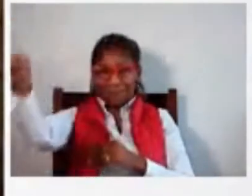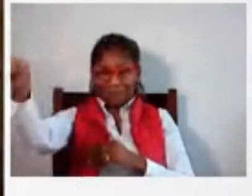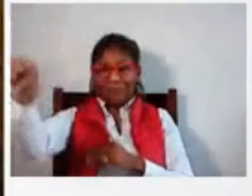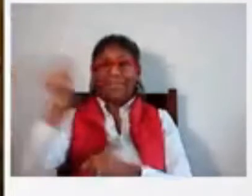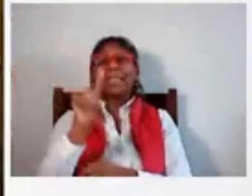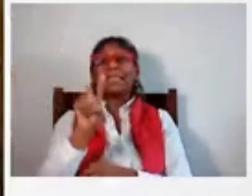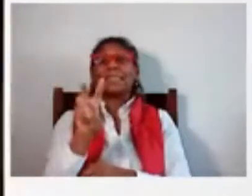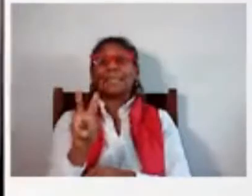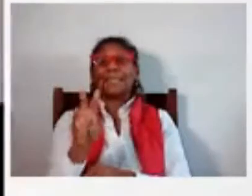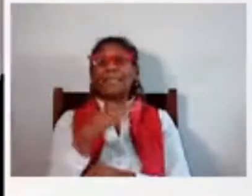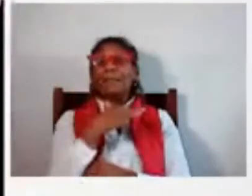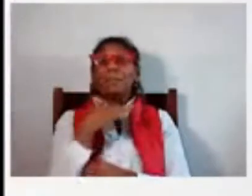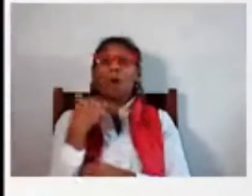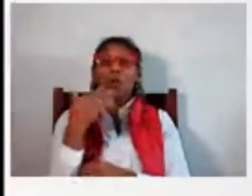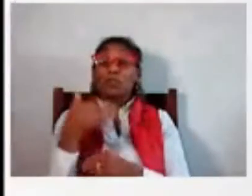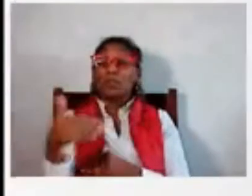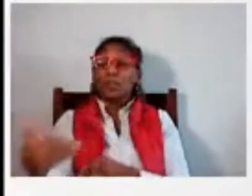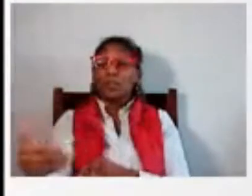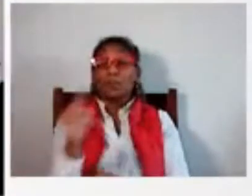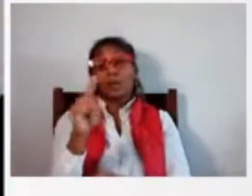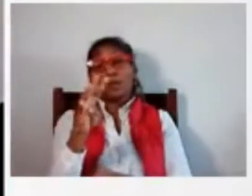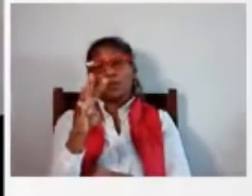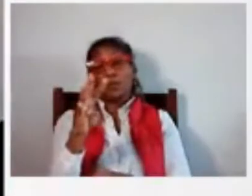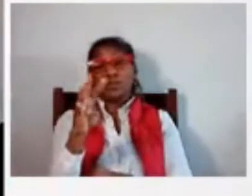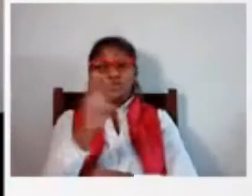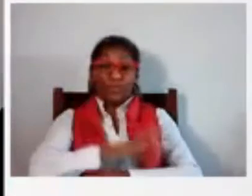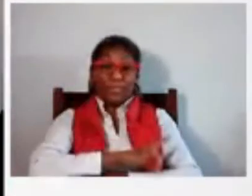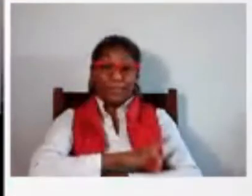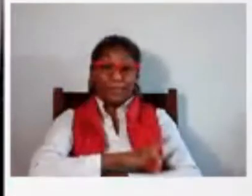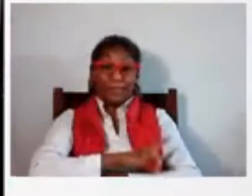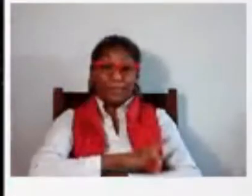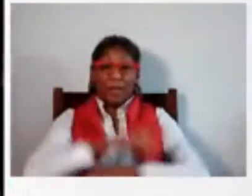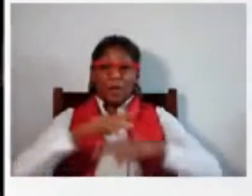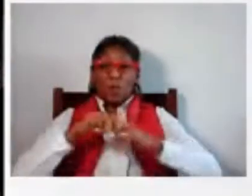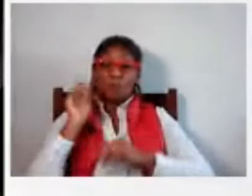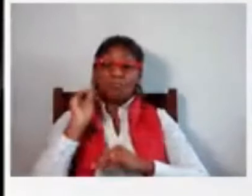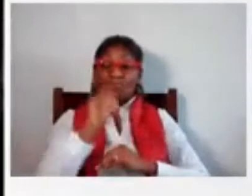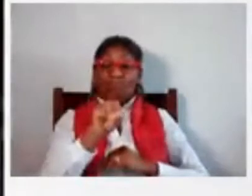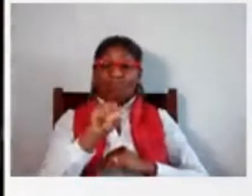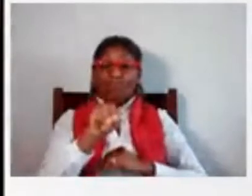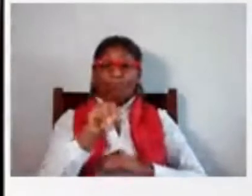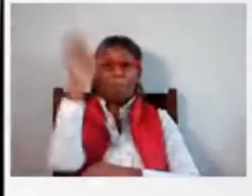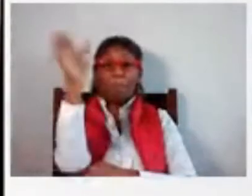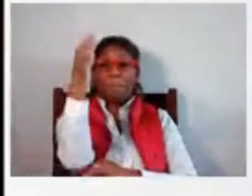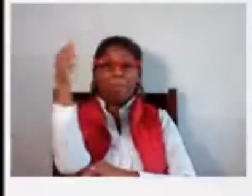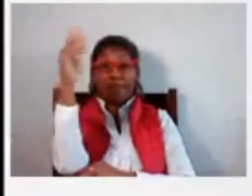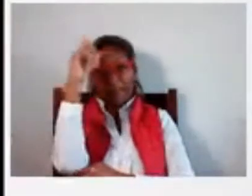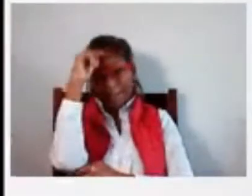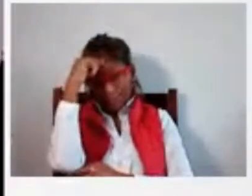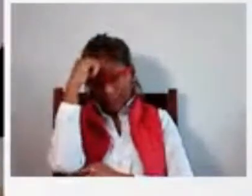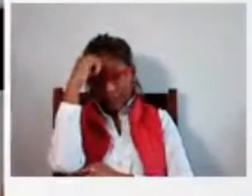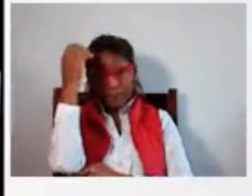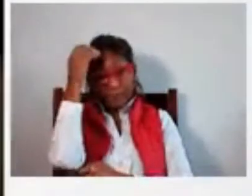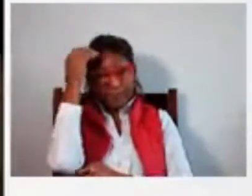13 óbitos para os próximos 14 dias e que, por isso, colocou nesta projeção bandeira preta lá na região de Santa